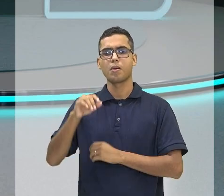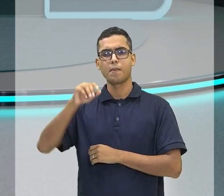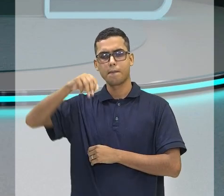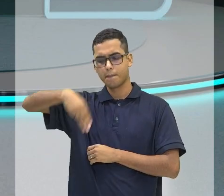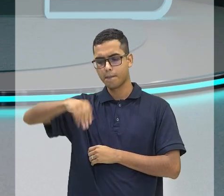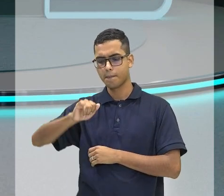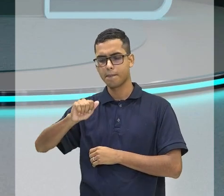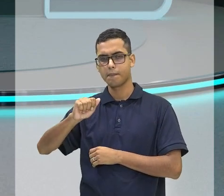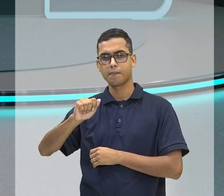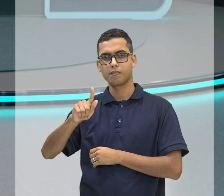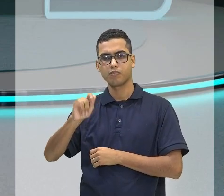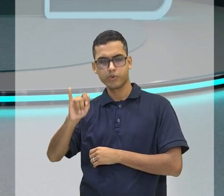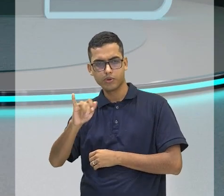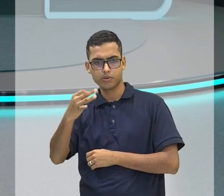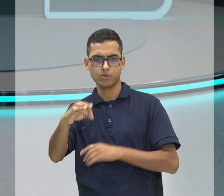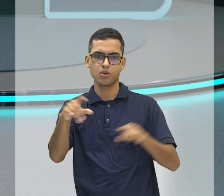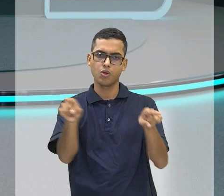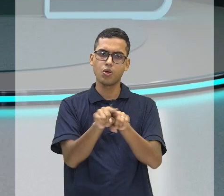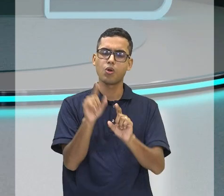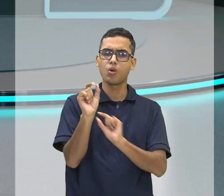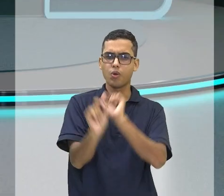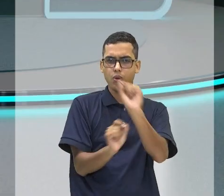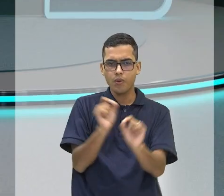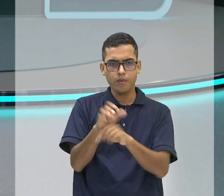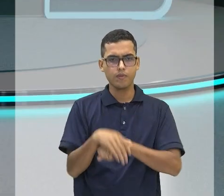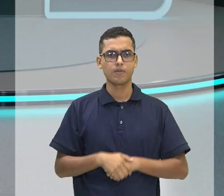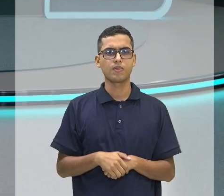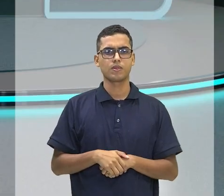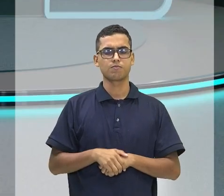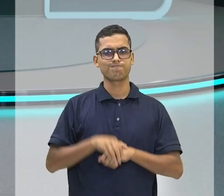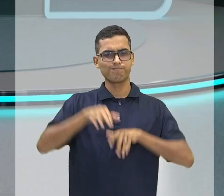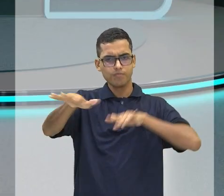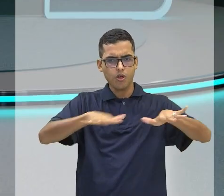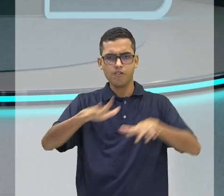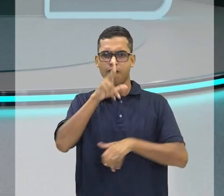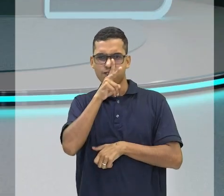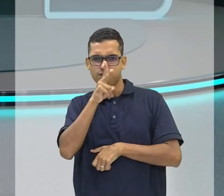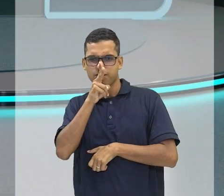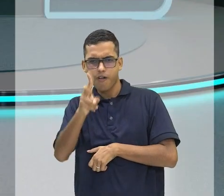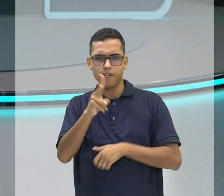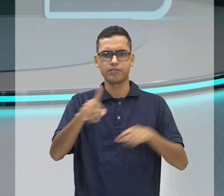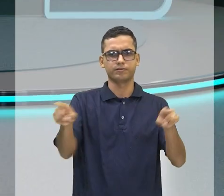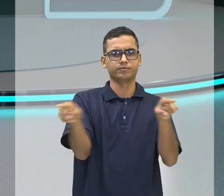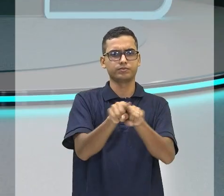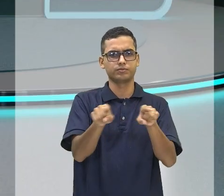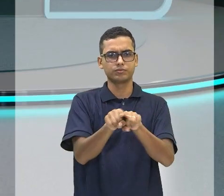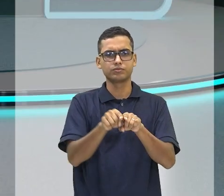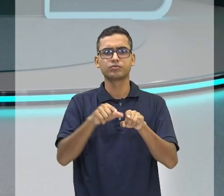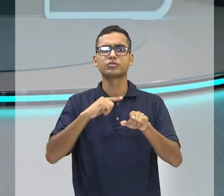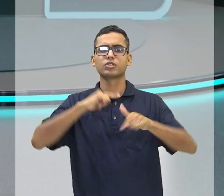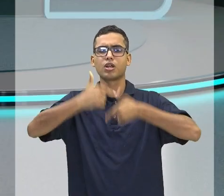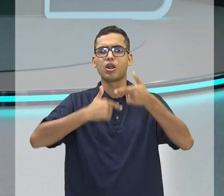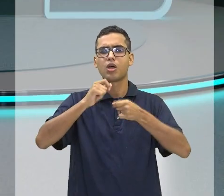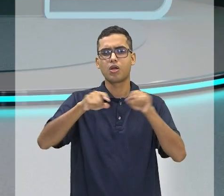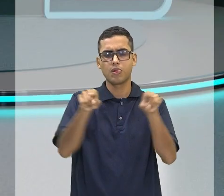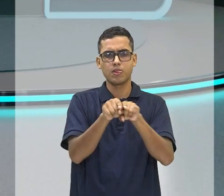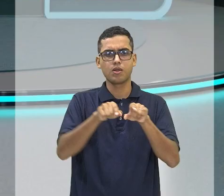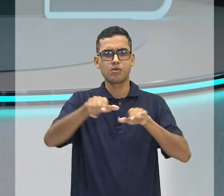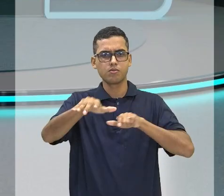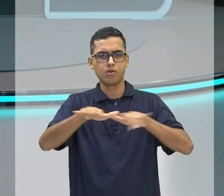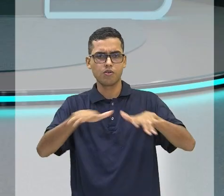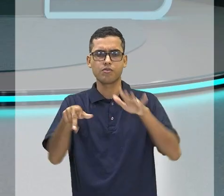suaves e circulares. Então, ao mesmo tempo que eles fazem movimentos fortes, eles também trabalham ali